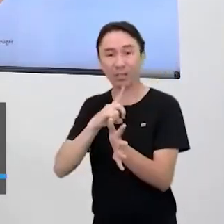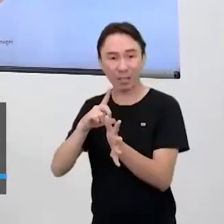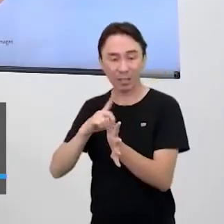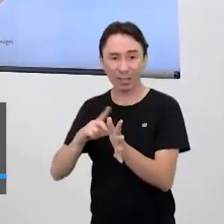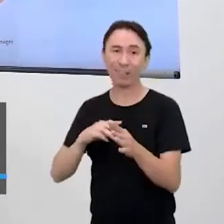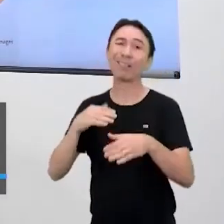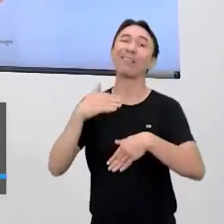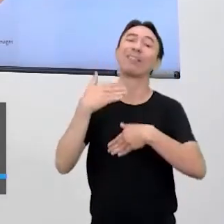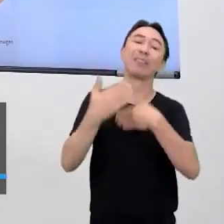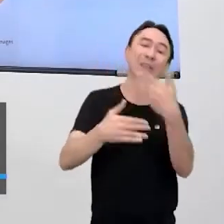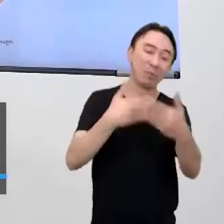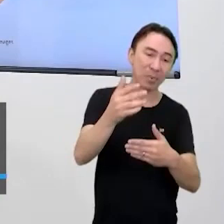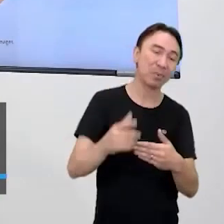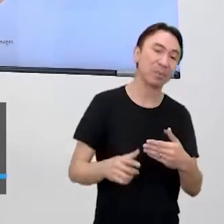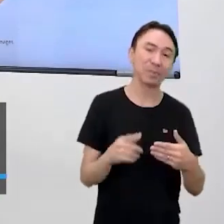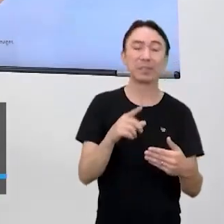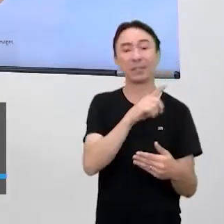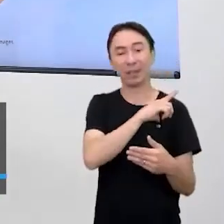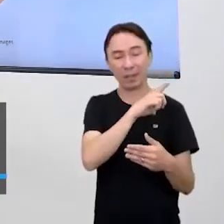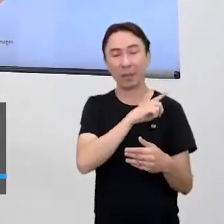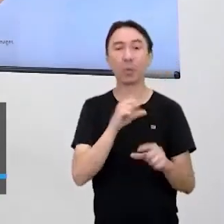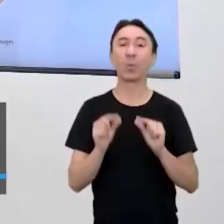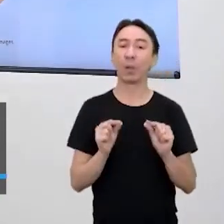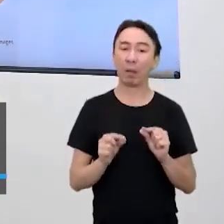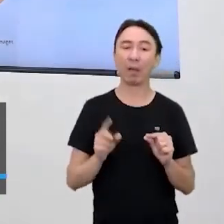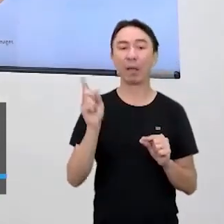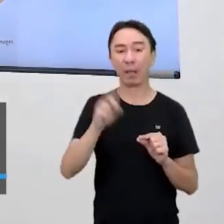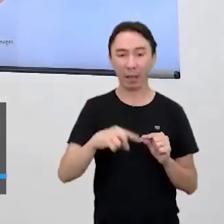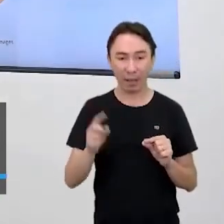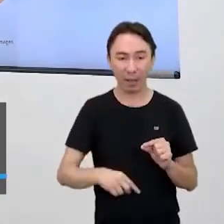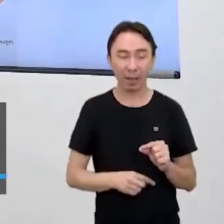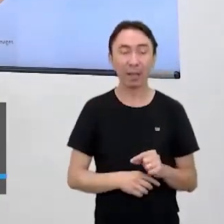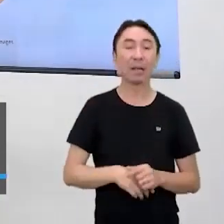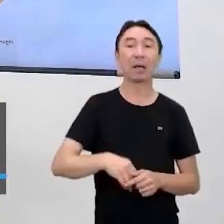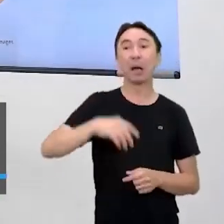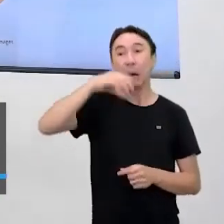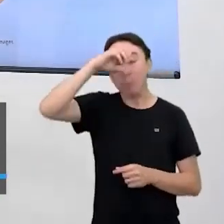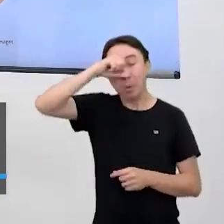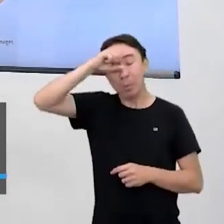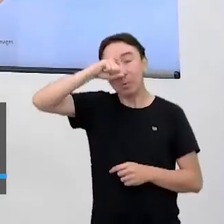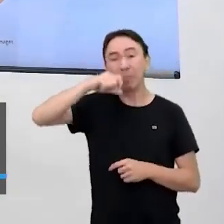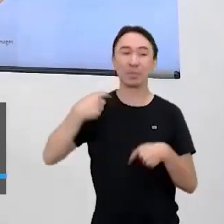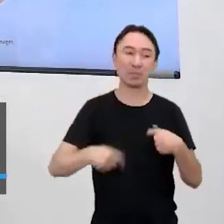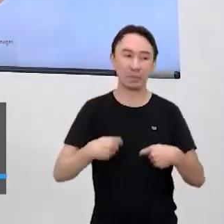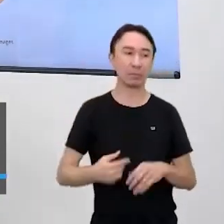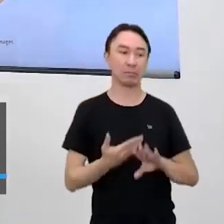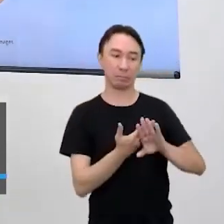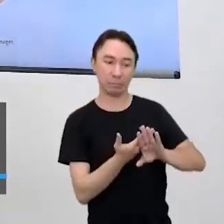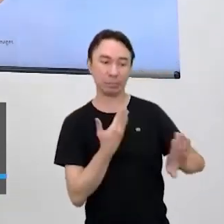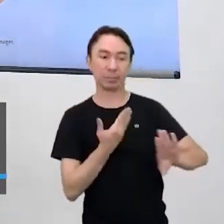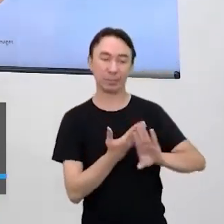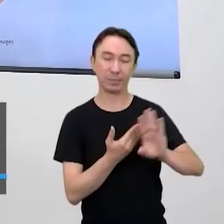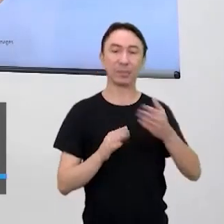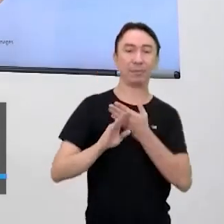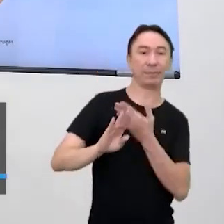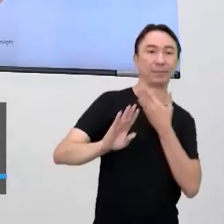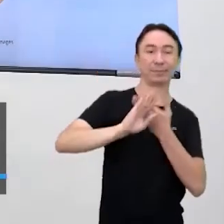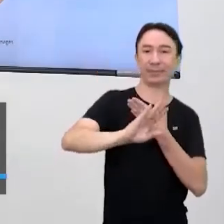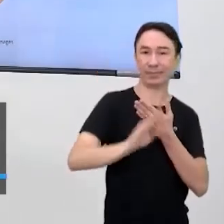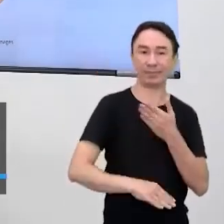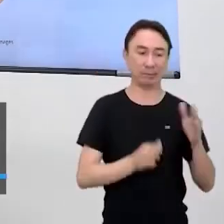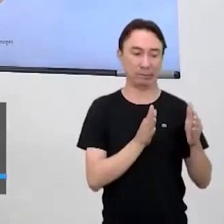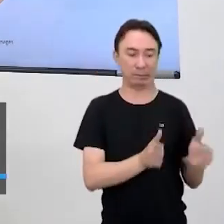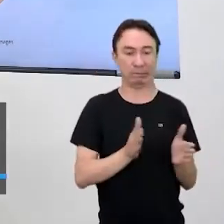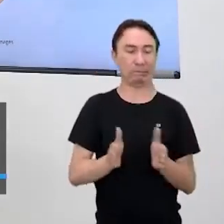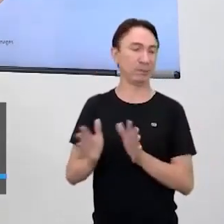a ficar latente essa ideia de que o conhecimento tem que ser pulverizado. A gente aqui, no itinerário formativo,